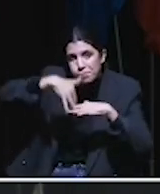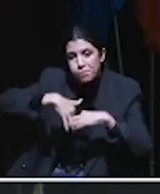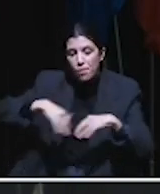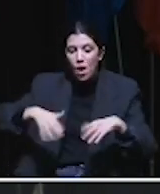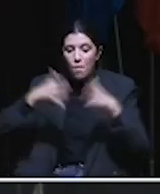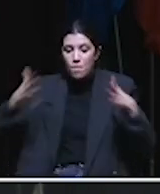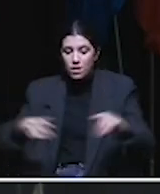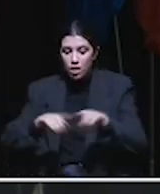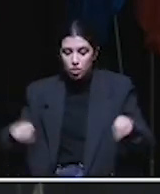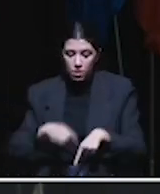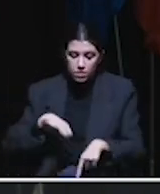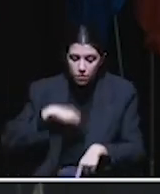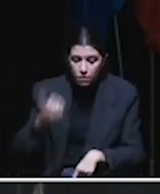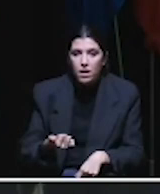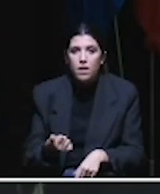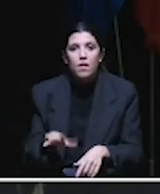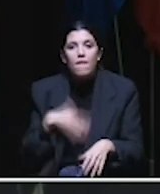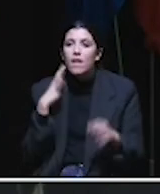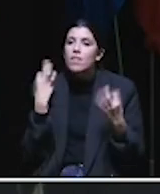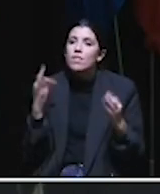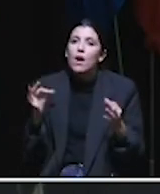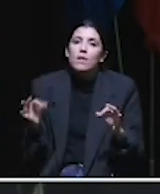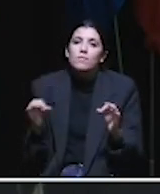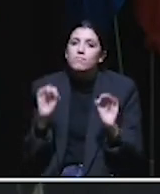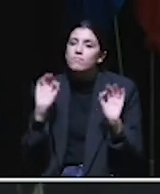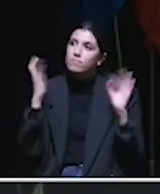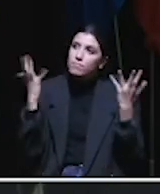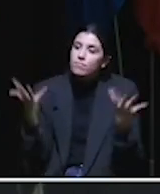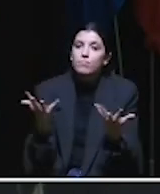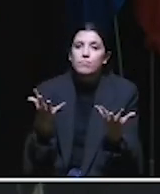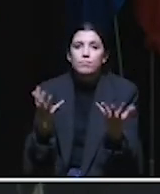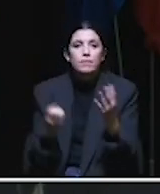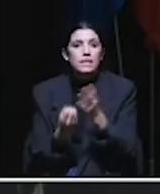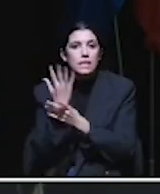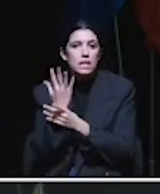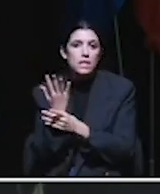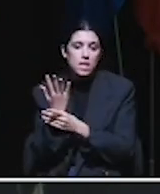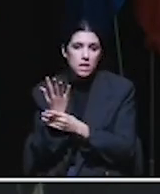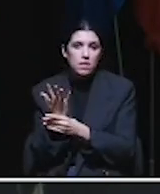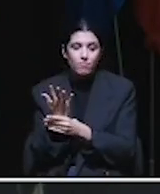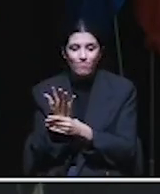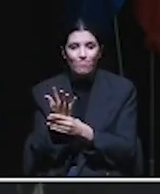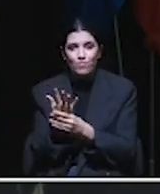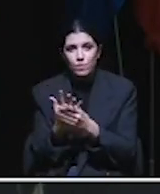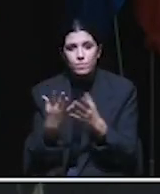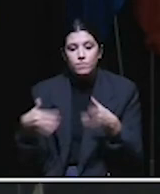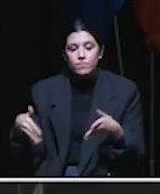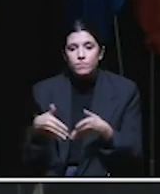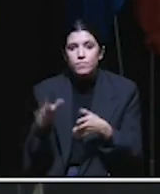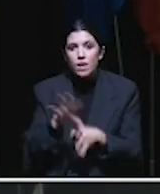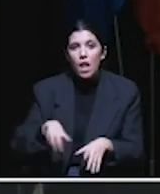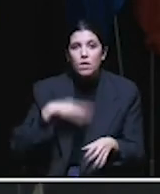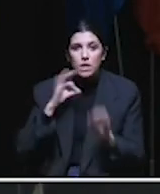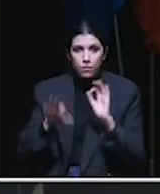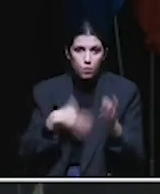verdes, renaturalizar a cidade e criar a rede de refúgios climáticos que o LIVRE propôs. Ações que preparam a cidade para os dias de